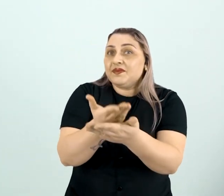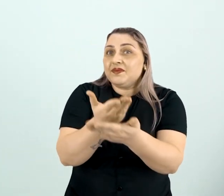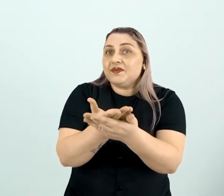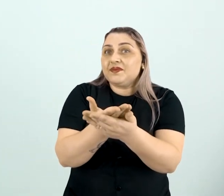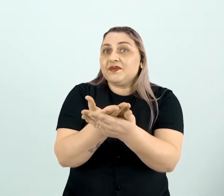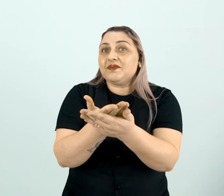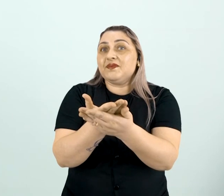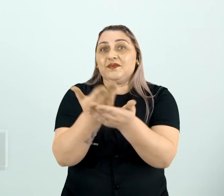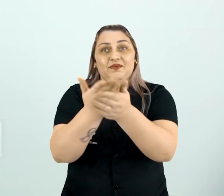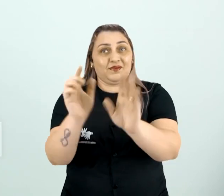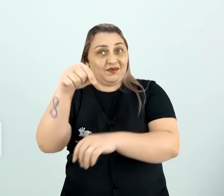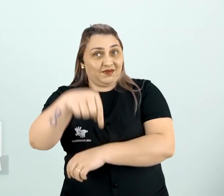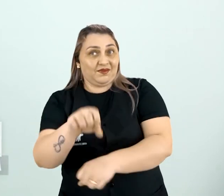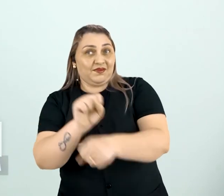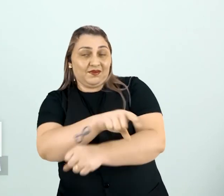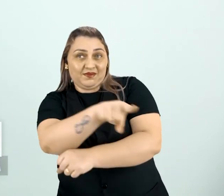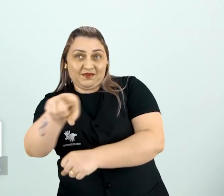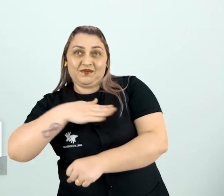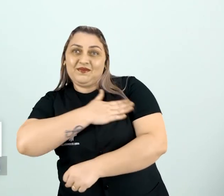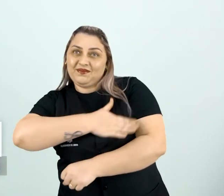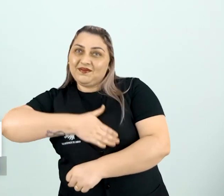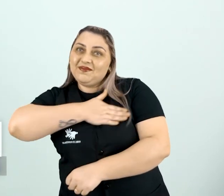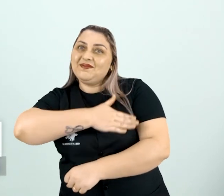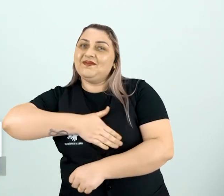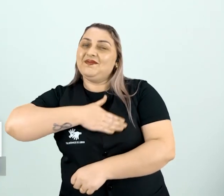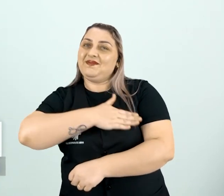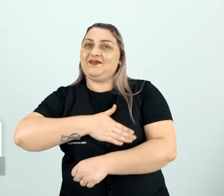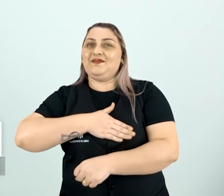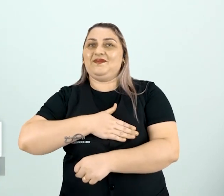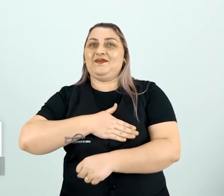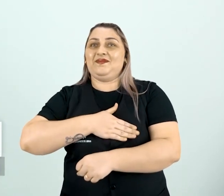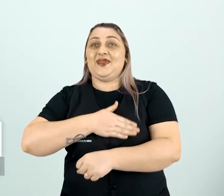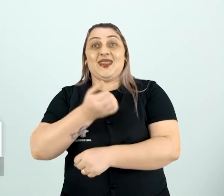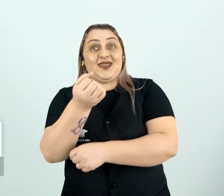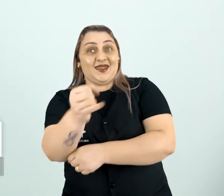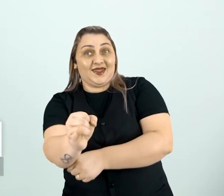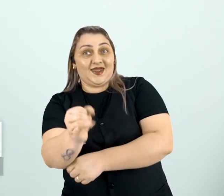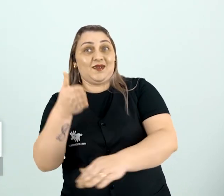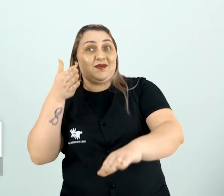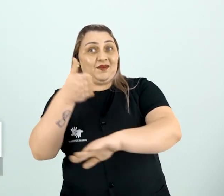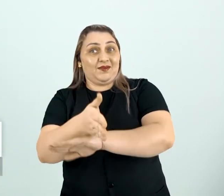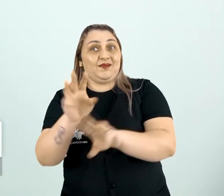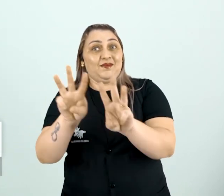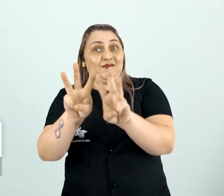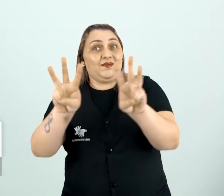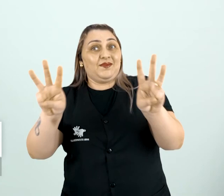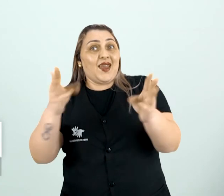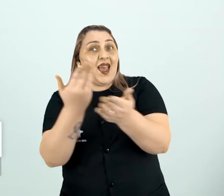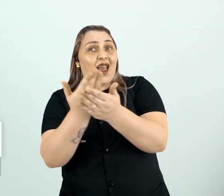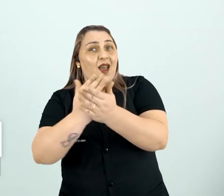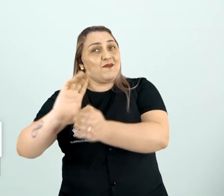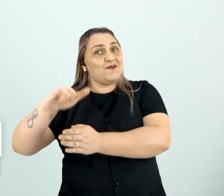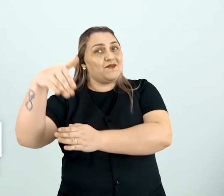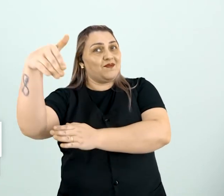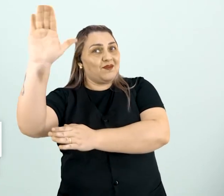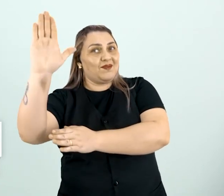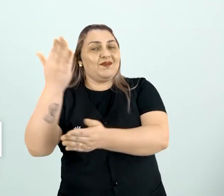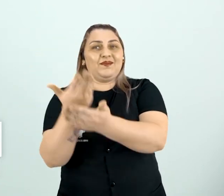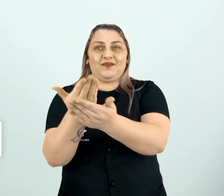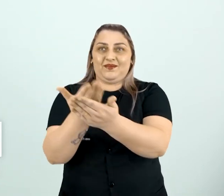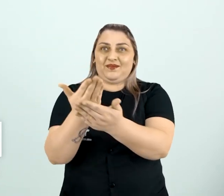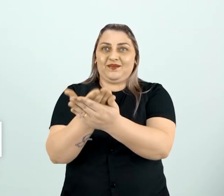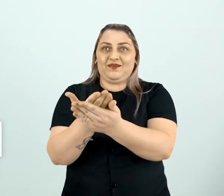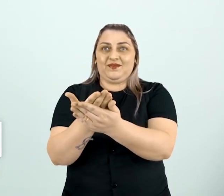por aqui. Espero que vocês tenham gostado. E se para acessar essa aula e as outras